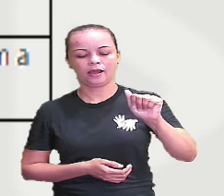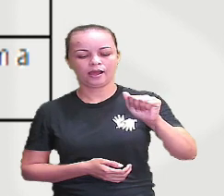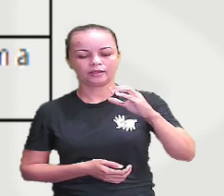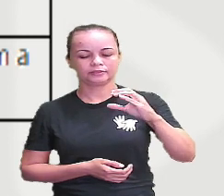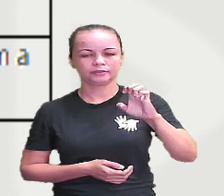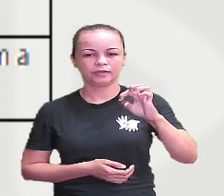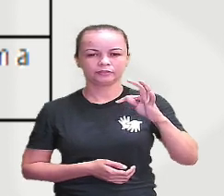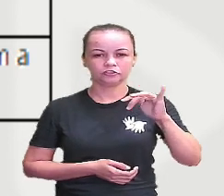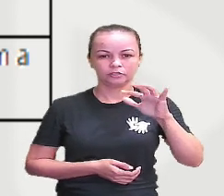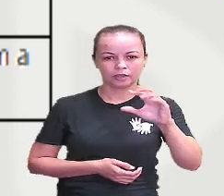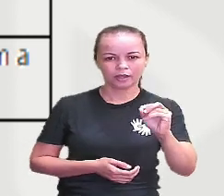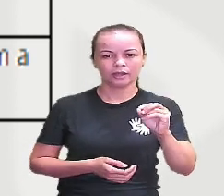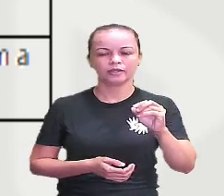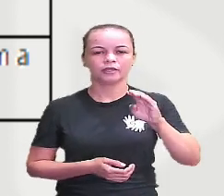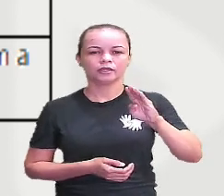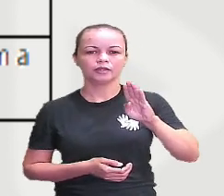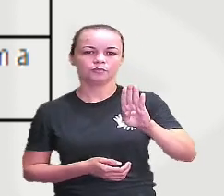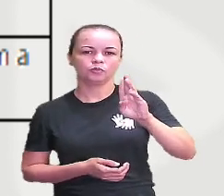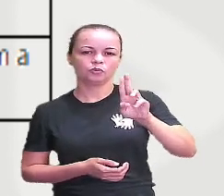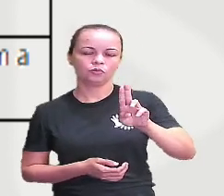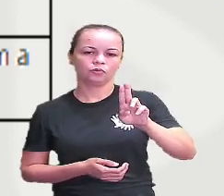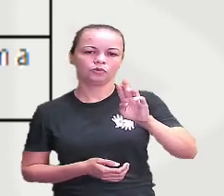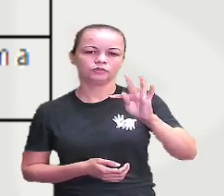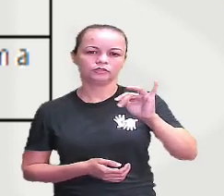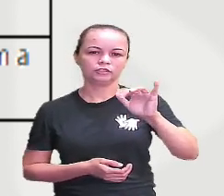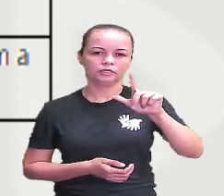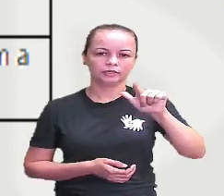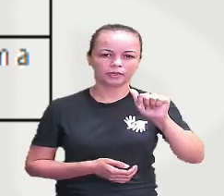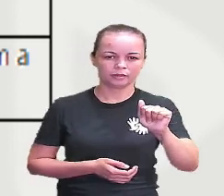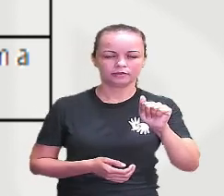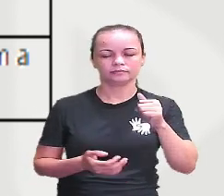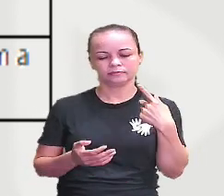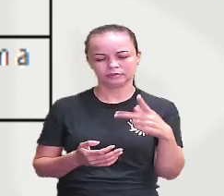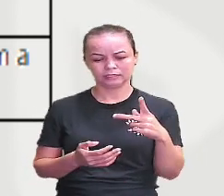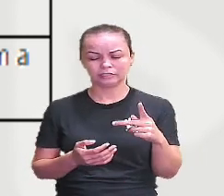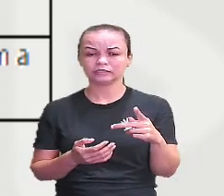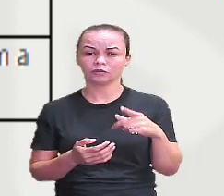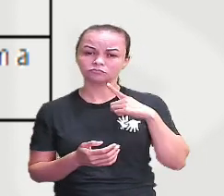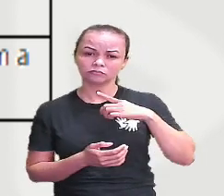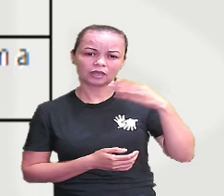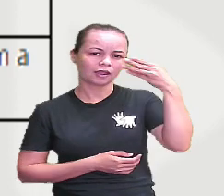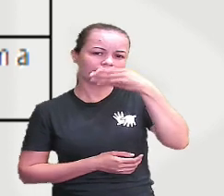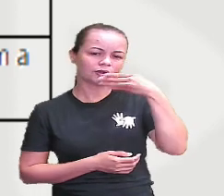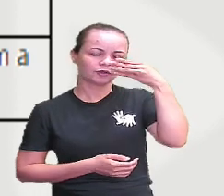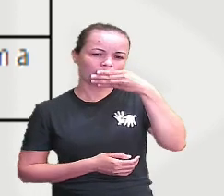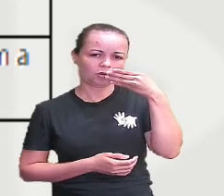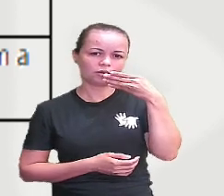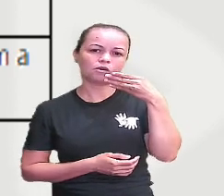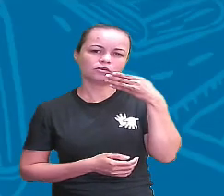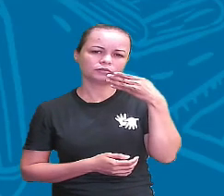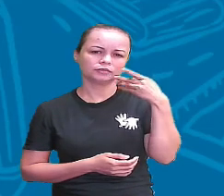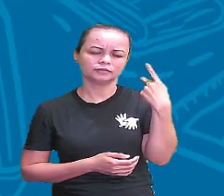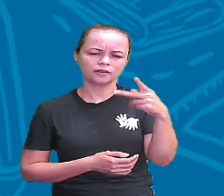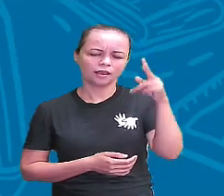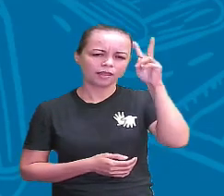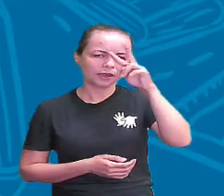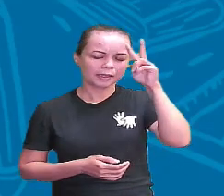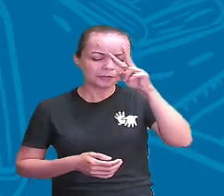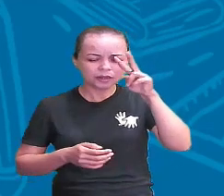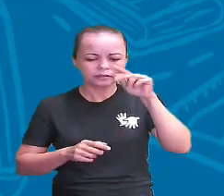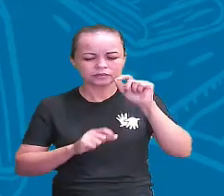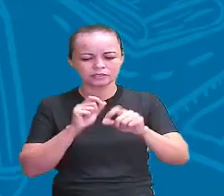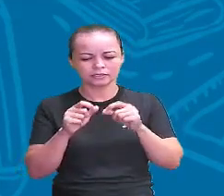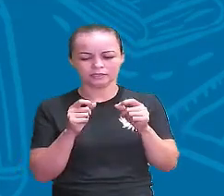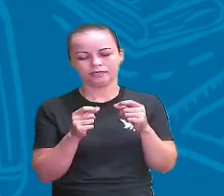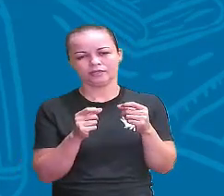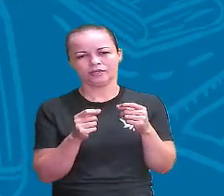você pensar que vai ocorrer a chamada glicólise. Só que lá na glicólise, lembra-se que a quebra não é